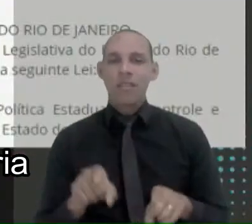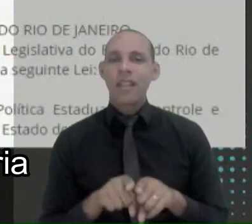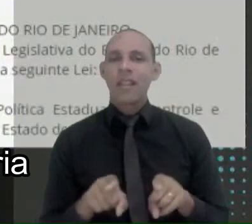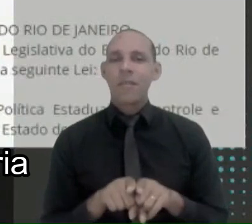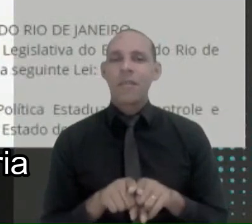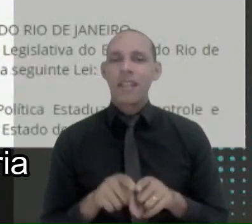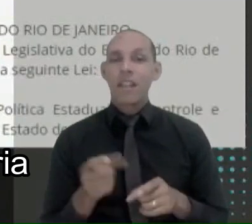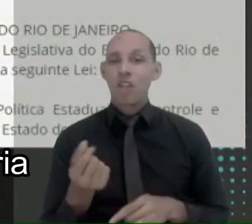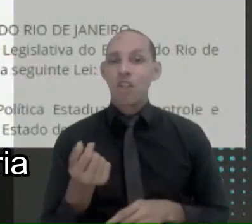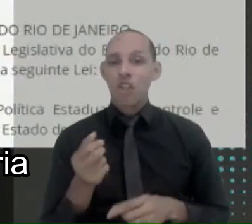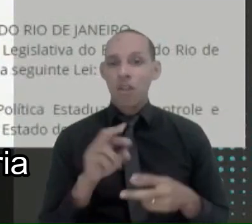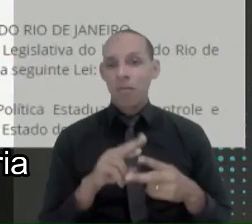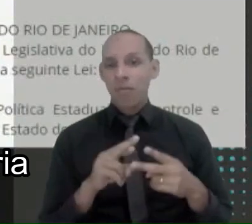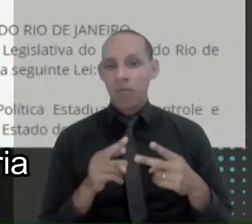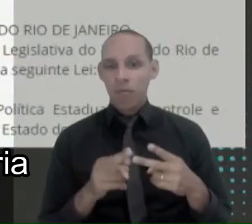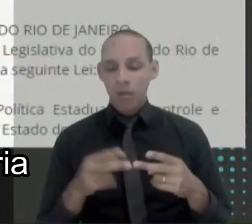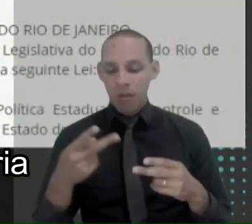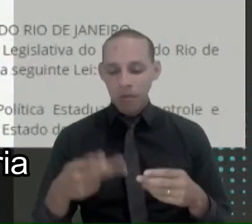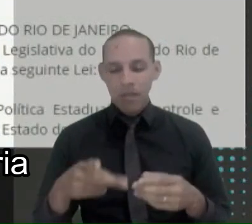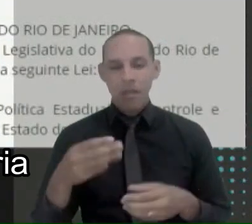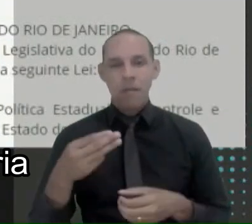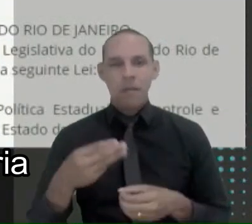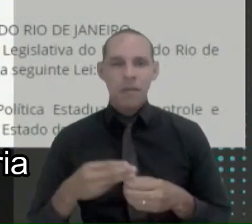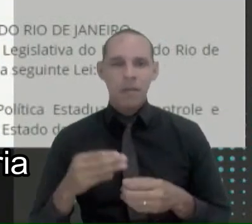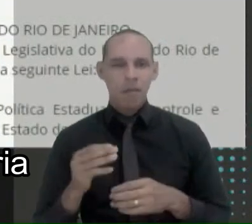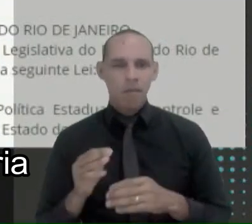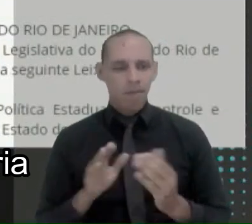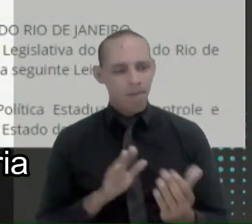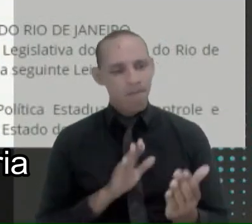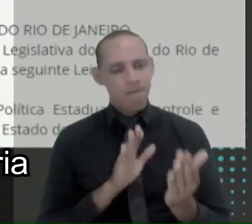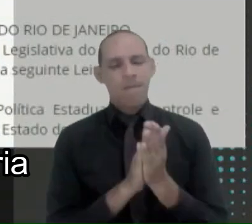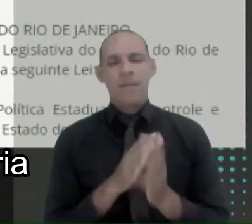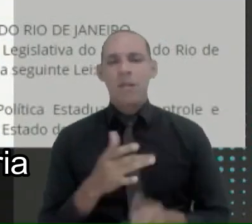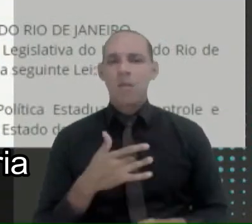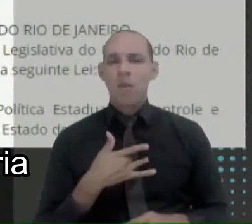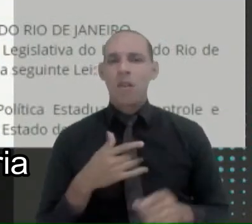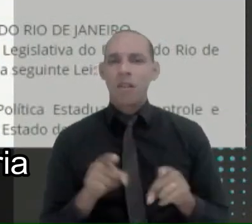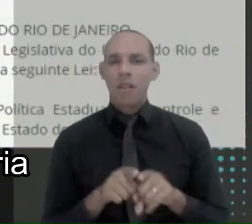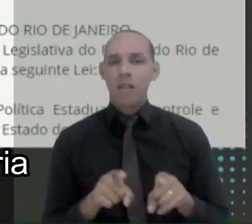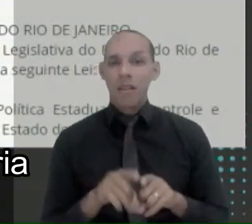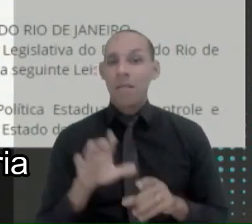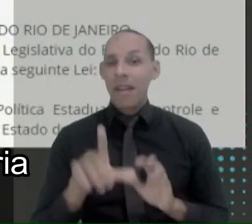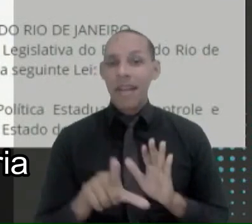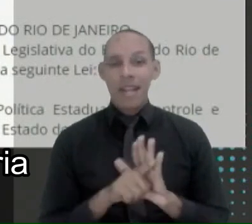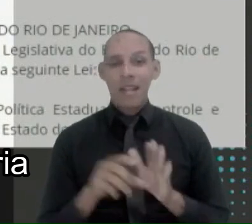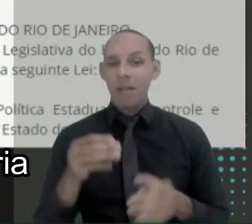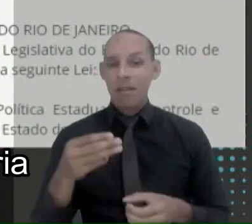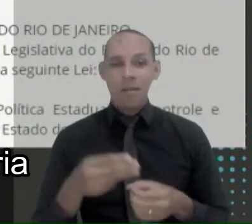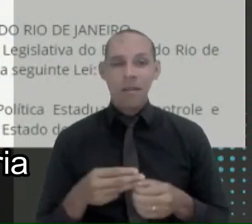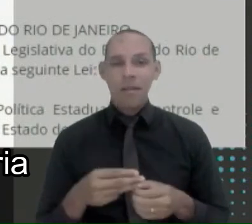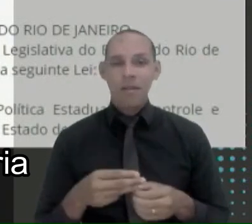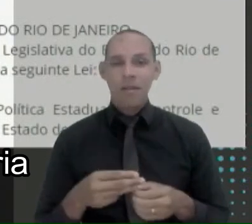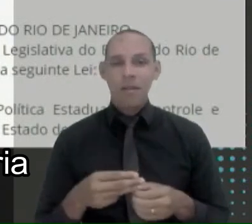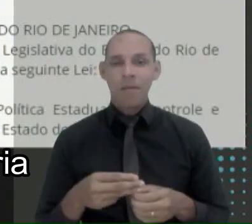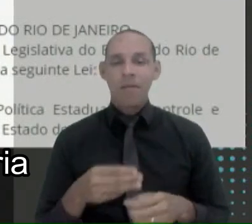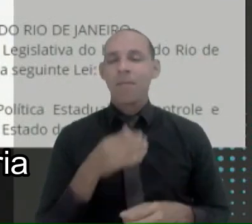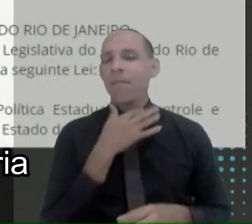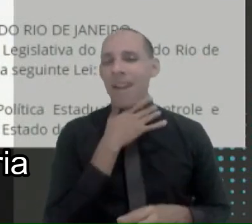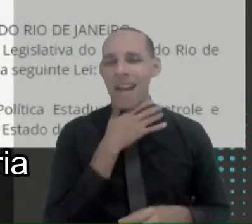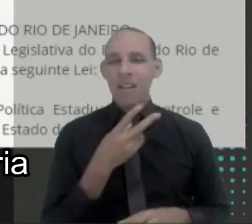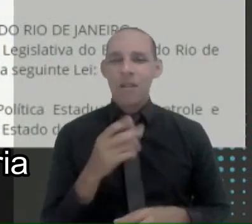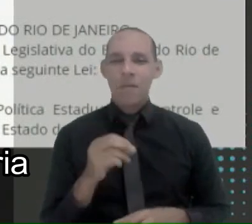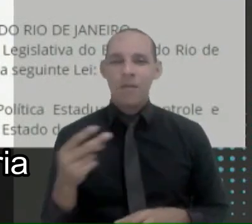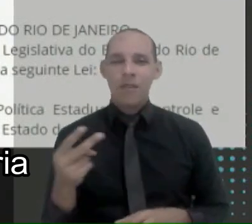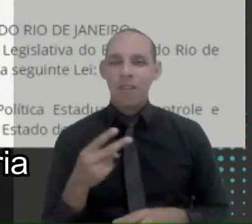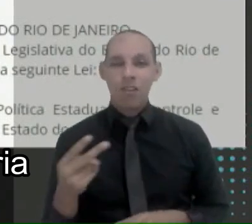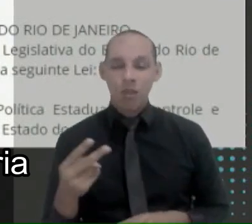recursos no município para que enfrentássemos a tuberculose, mas também a lei municipal de março de 2022, que